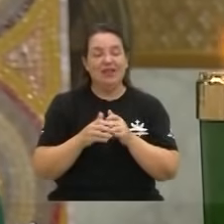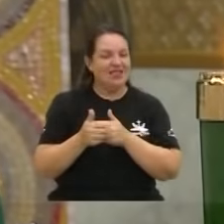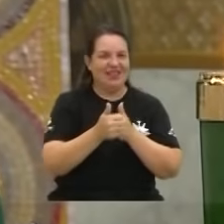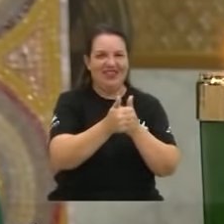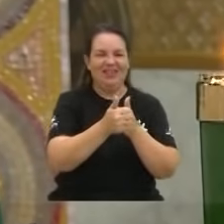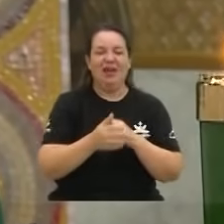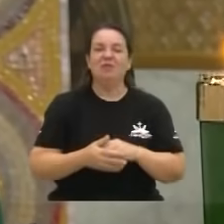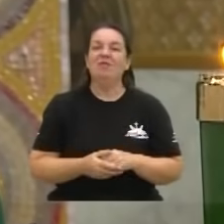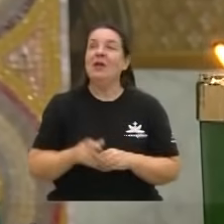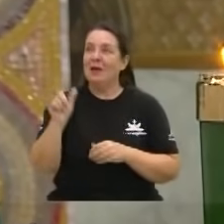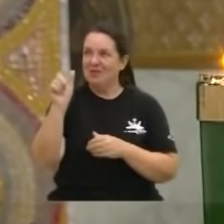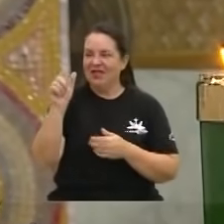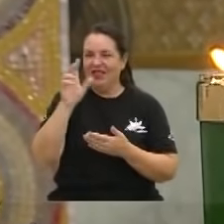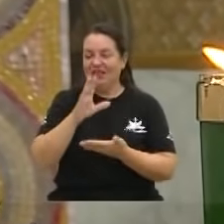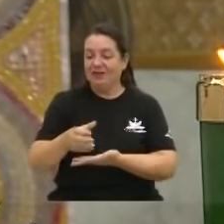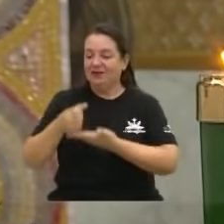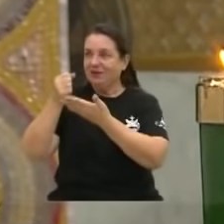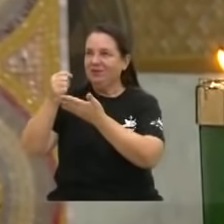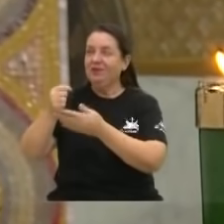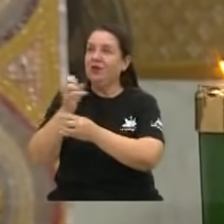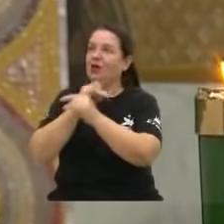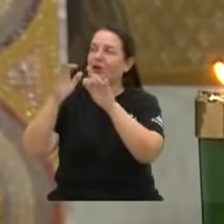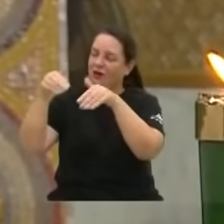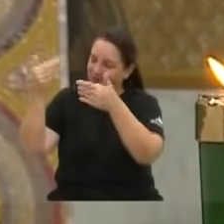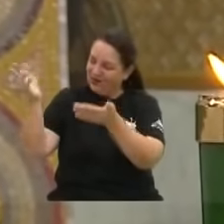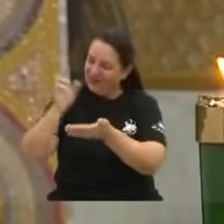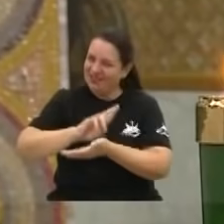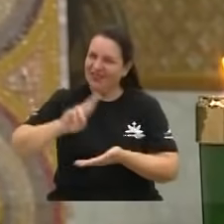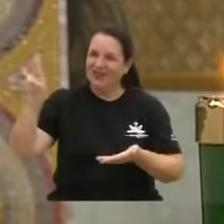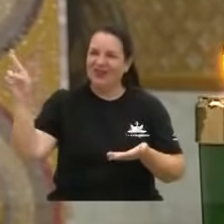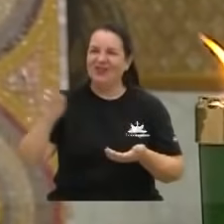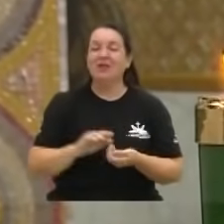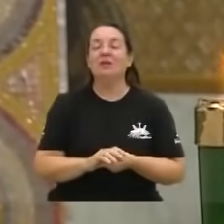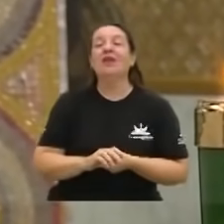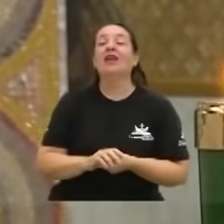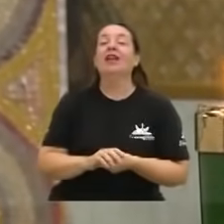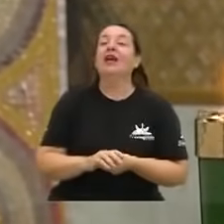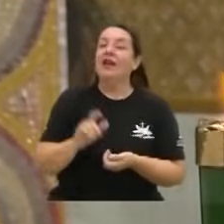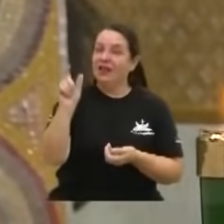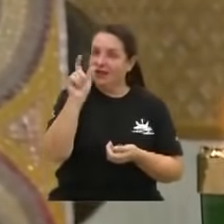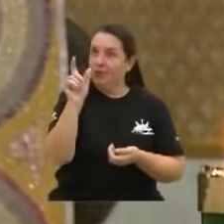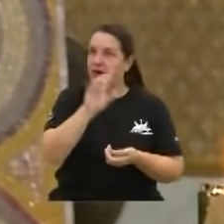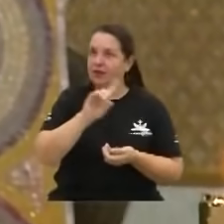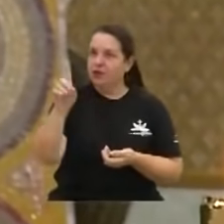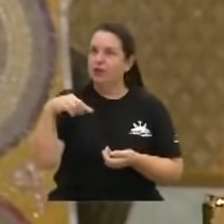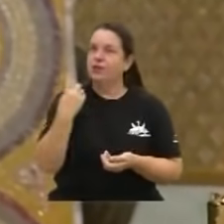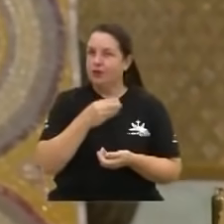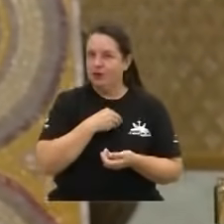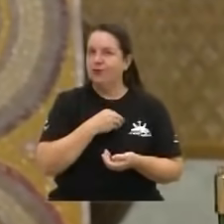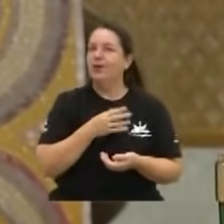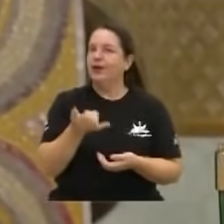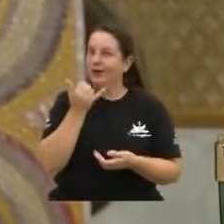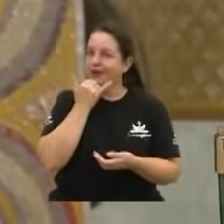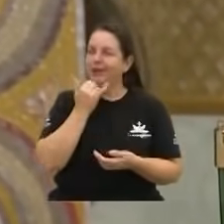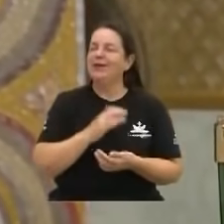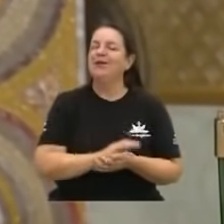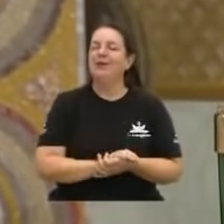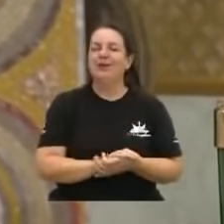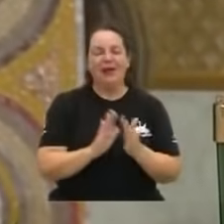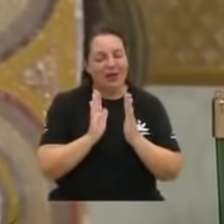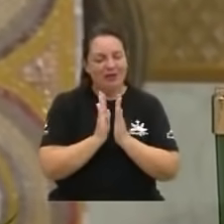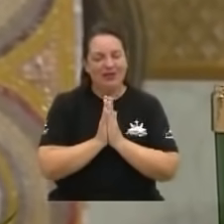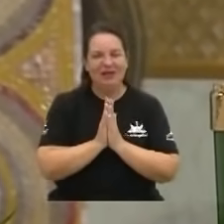Palavra da salvação. Glória a vós, Senhor. Que a palavra de Deus perdoe os nossos